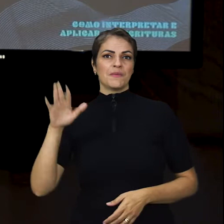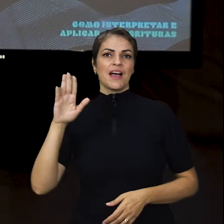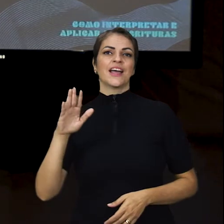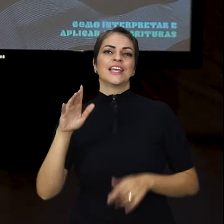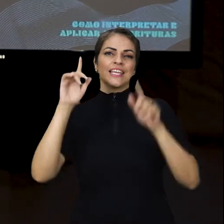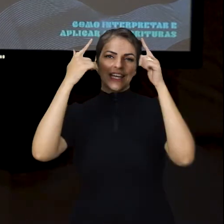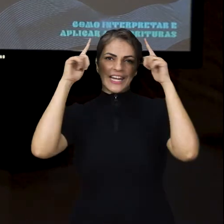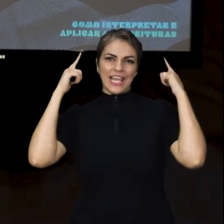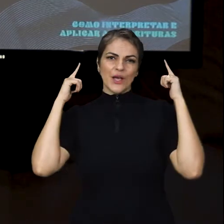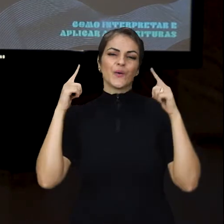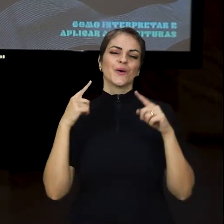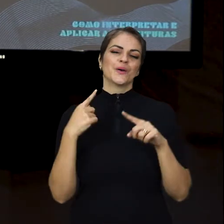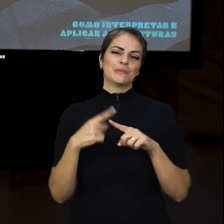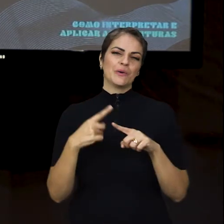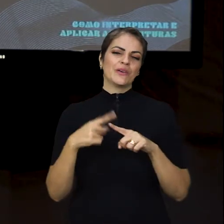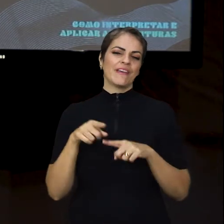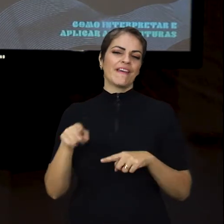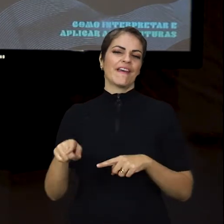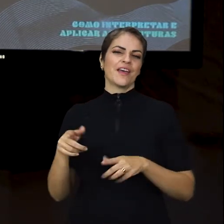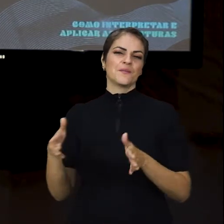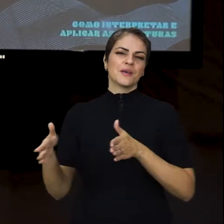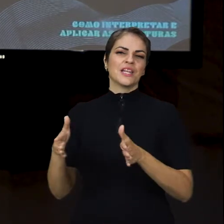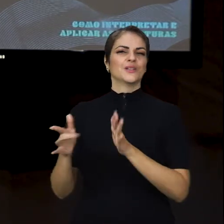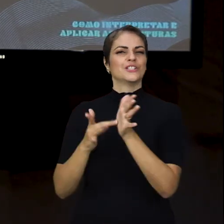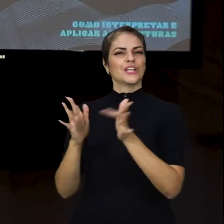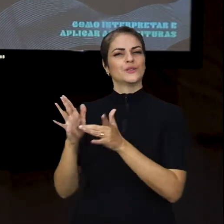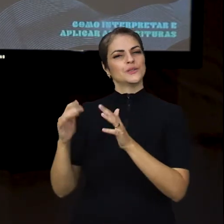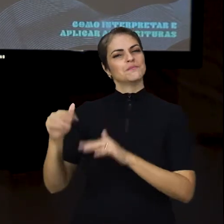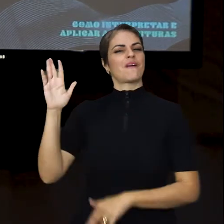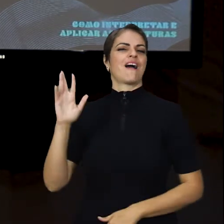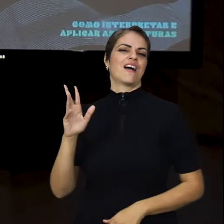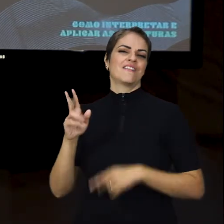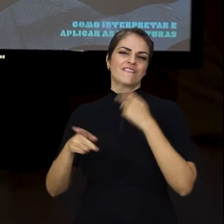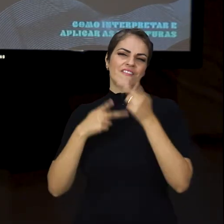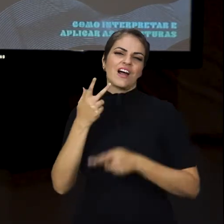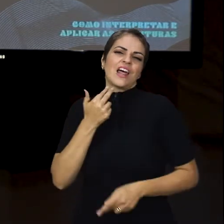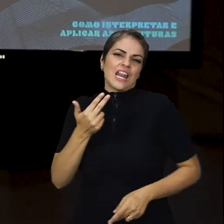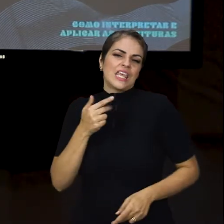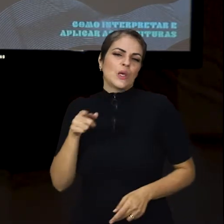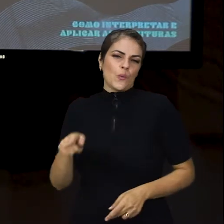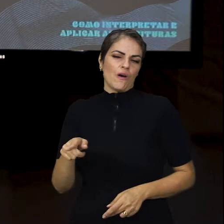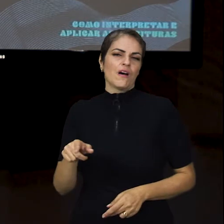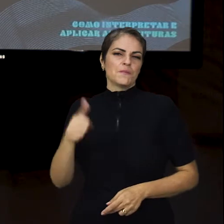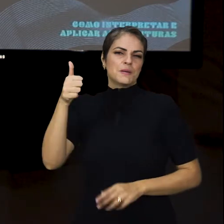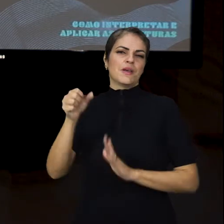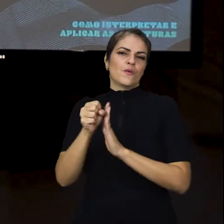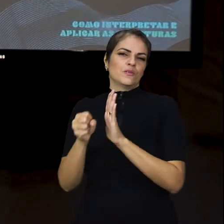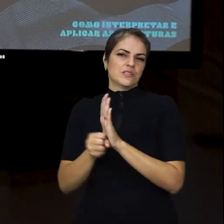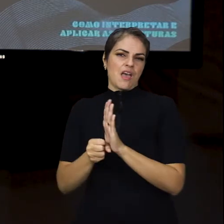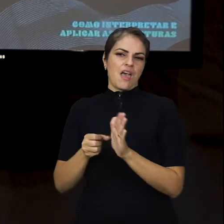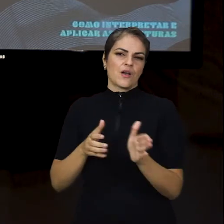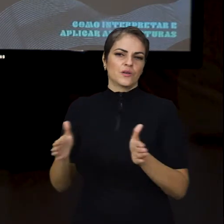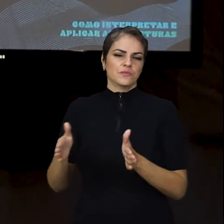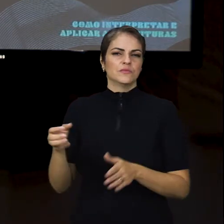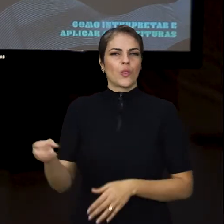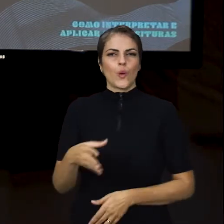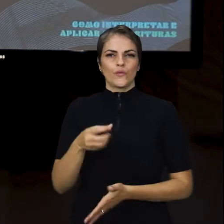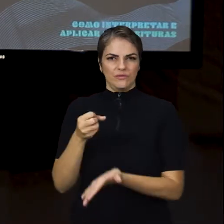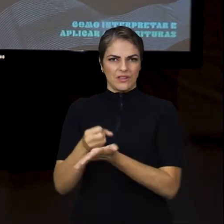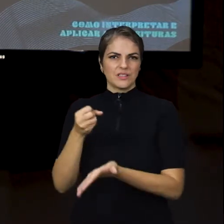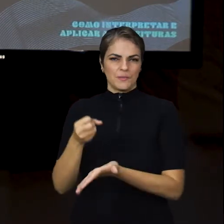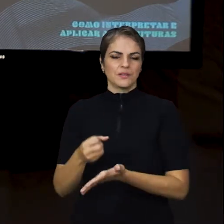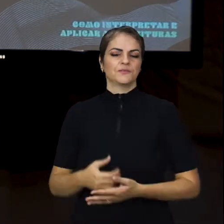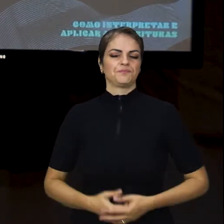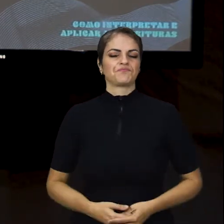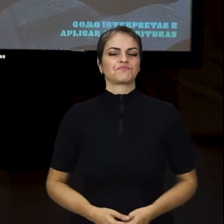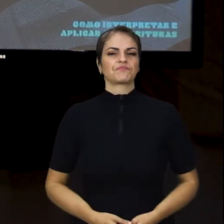mais falada nos dias de Jesus e dos acontecimentos ali do primeiro século registrados no Novo Testamento.